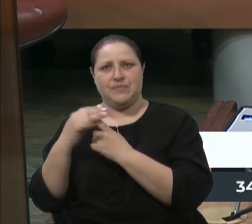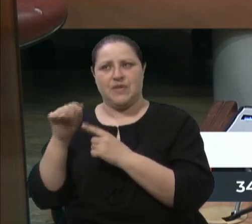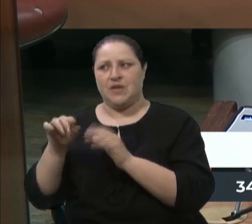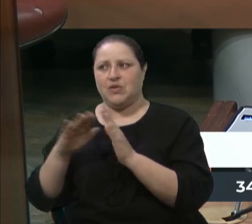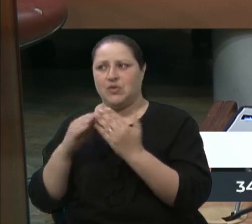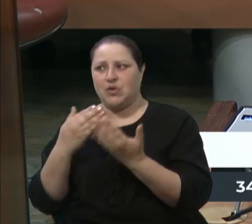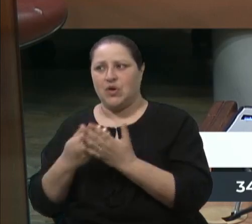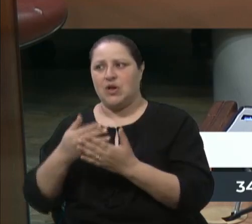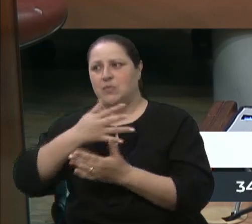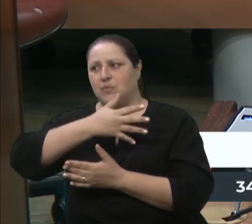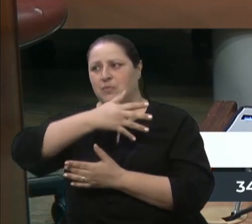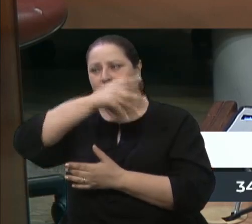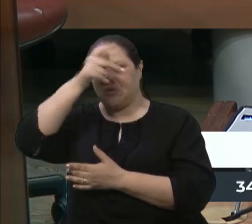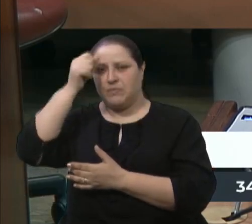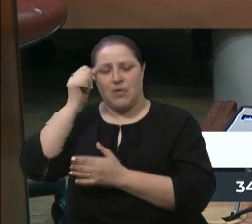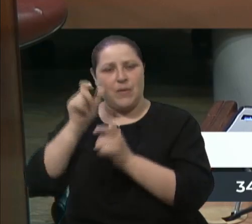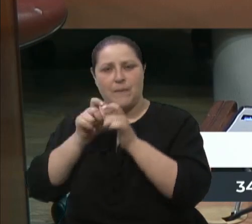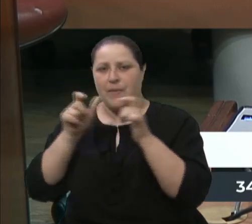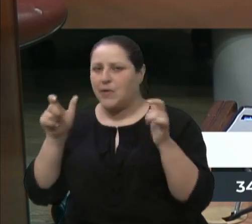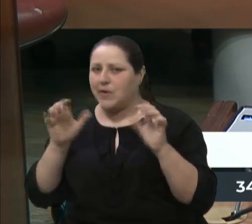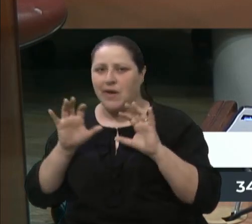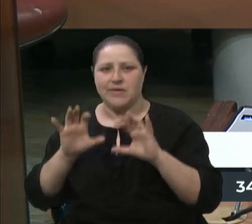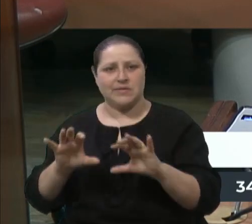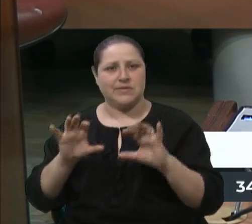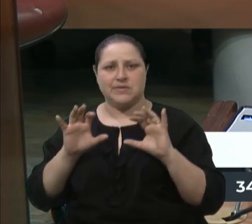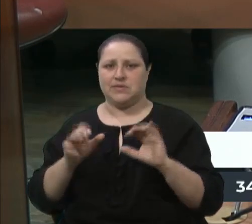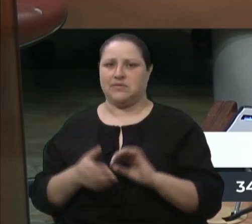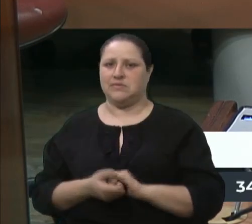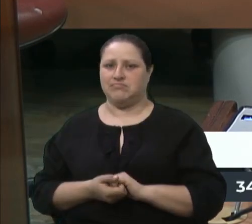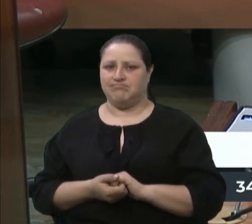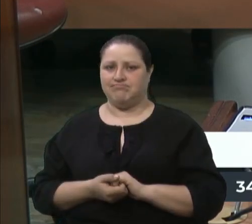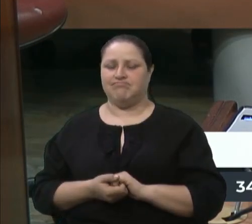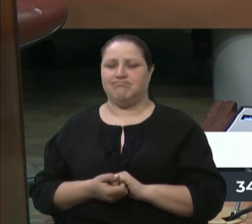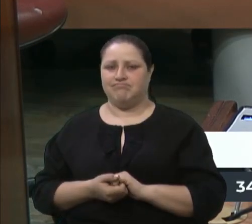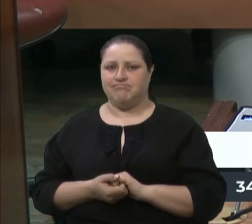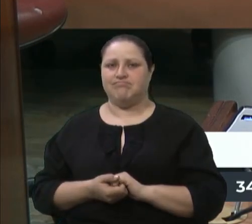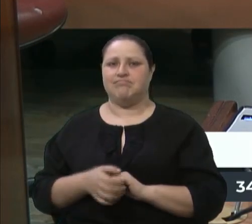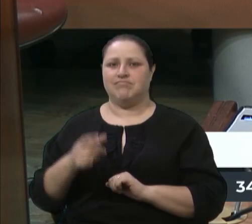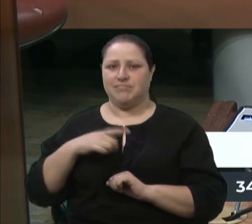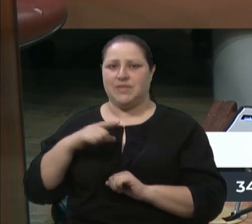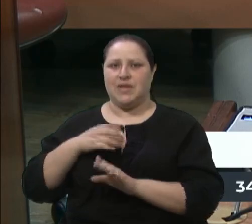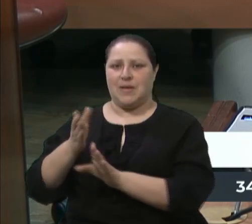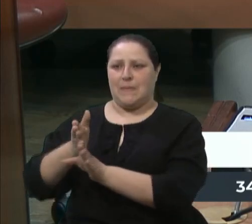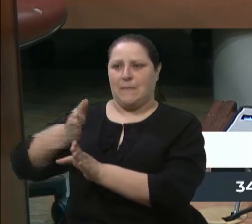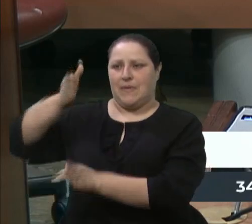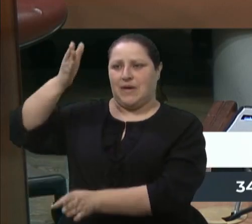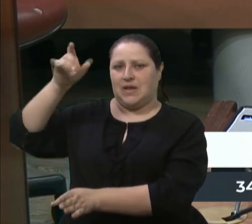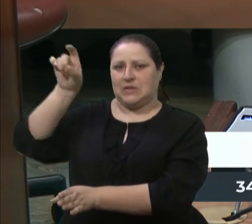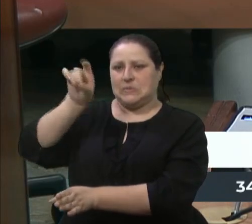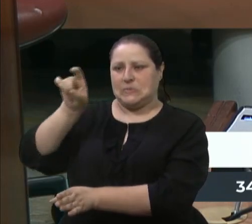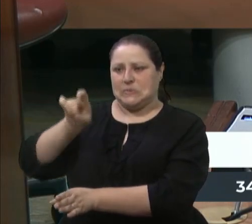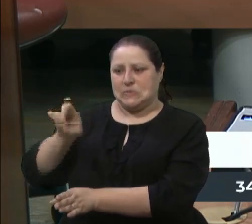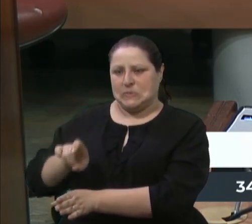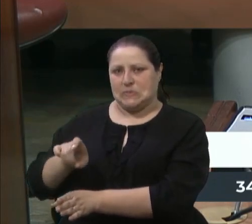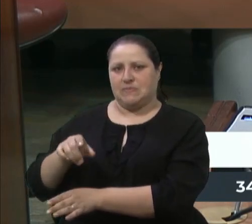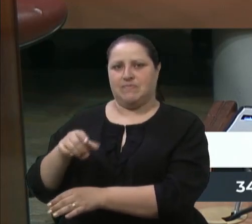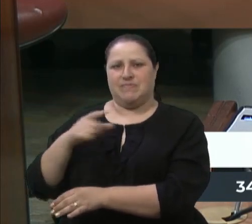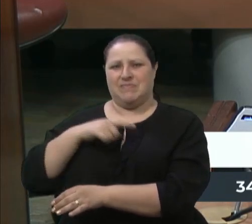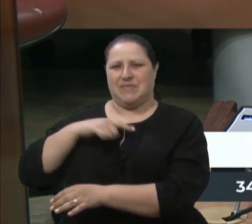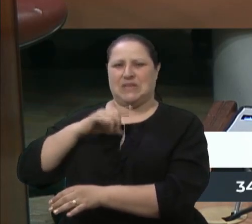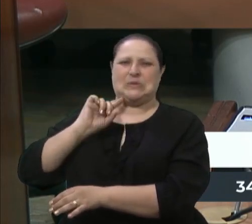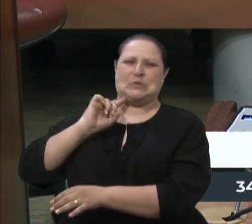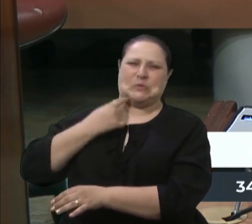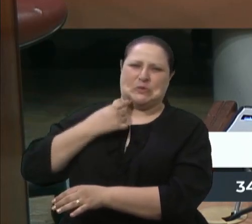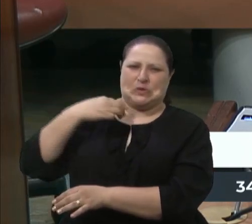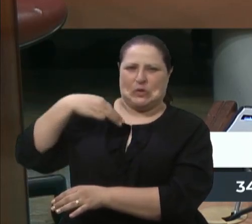delas é essa situação aí. É rachadura, é mofo, é